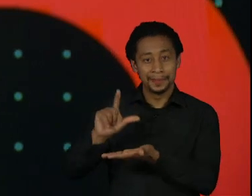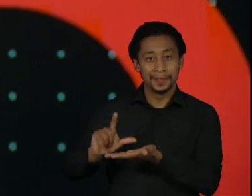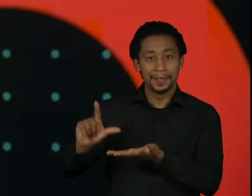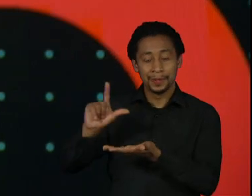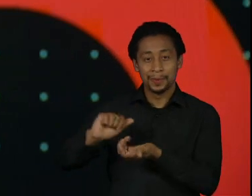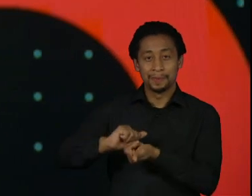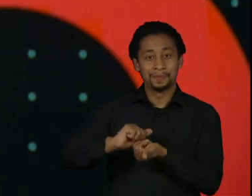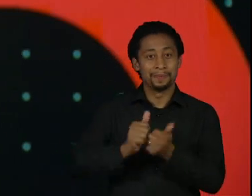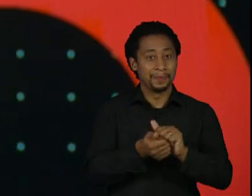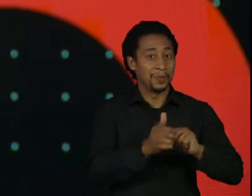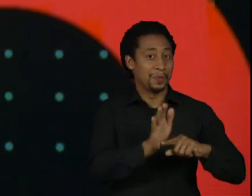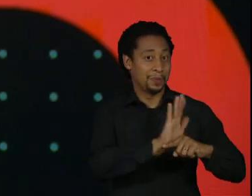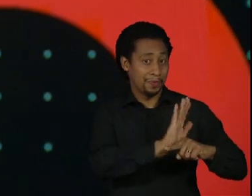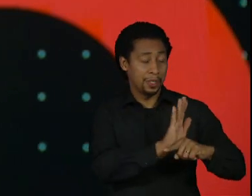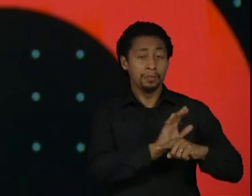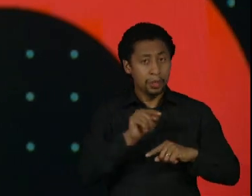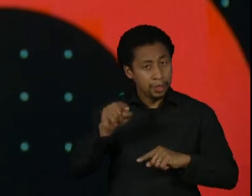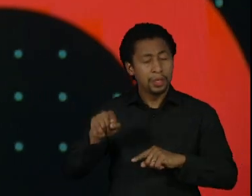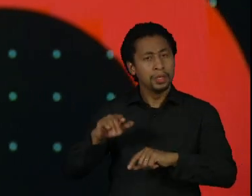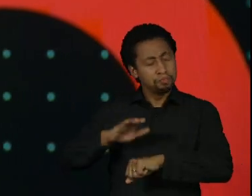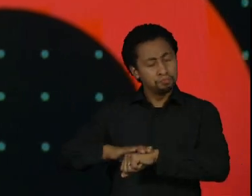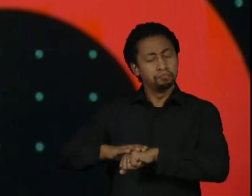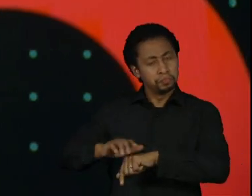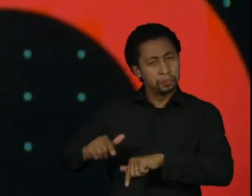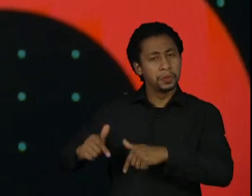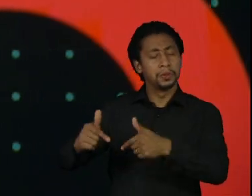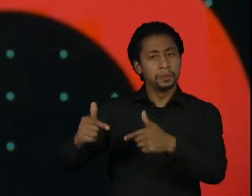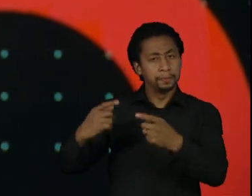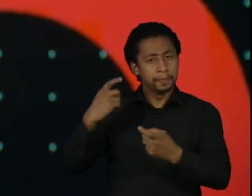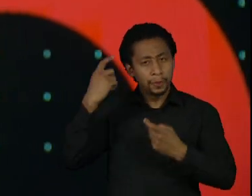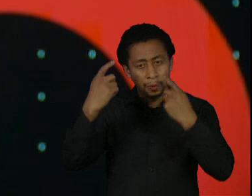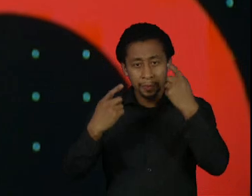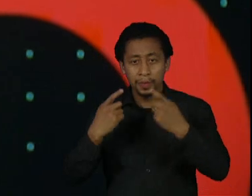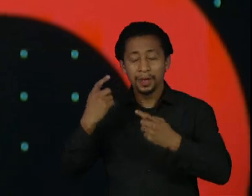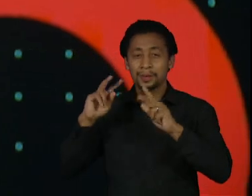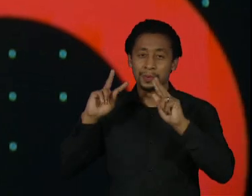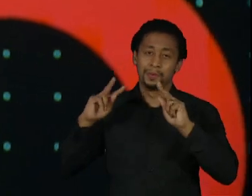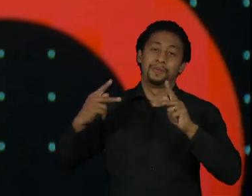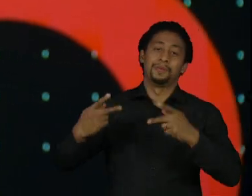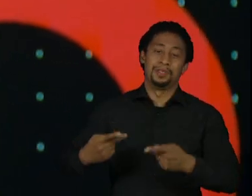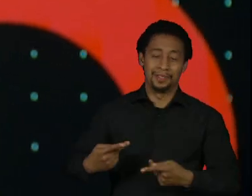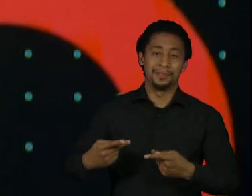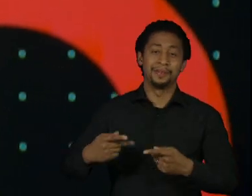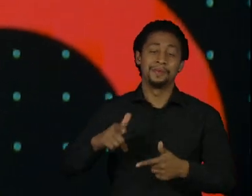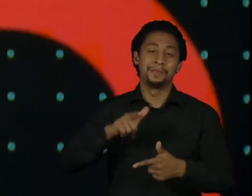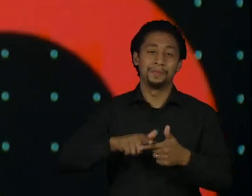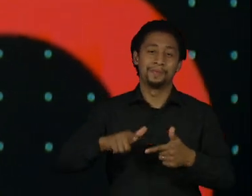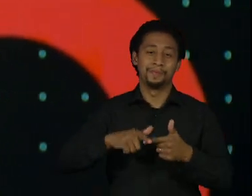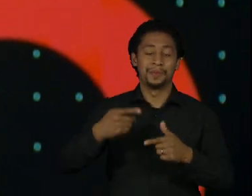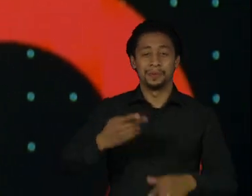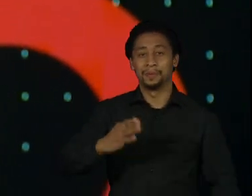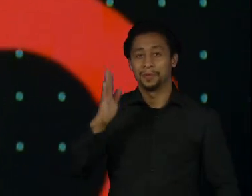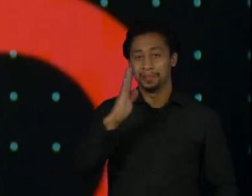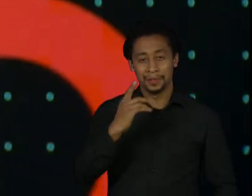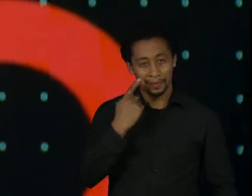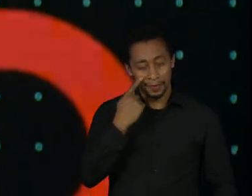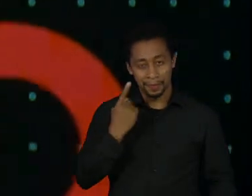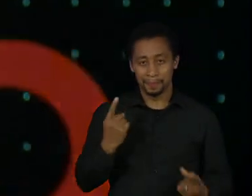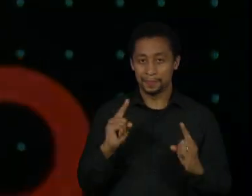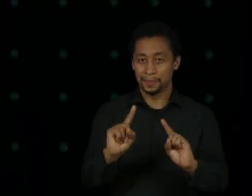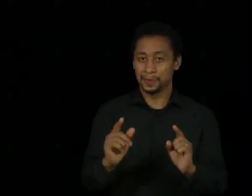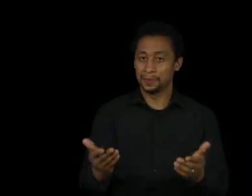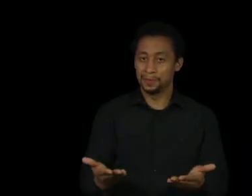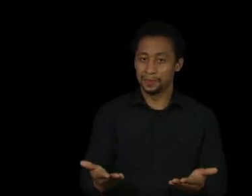dos Santos foi um humanista, um cineasta preocupado com as grandes questões nacionais, como veremos no Persona de